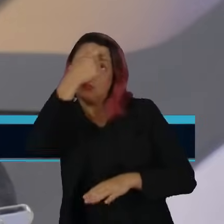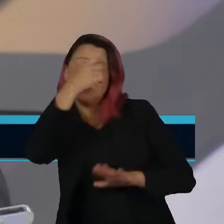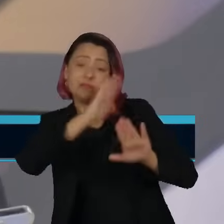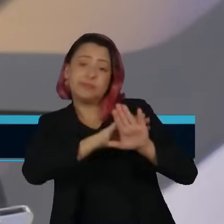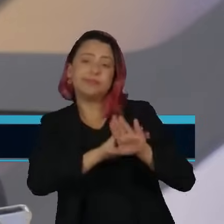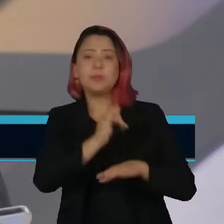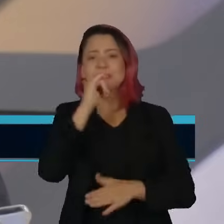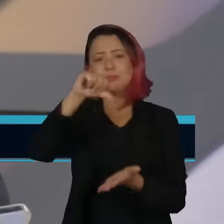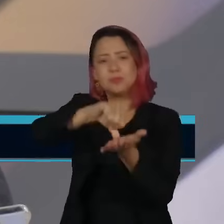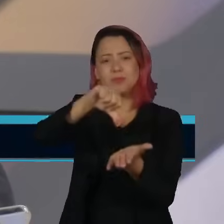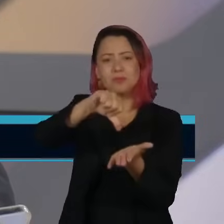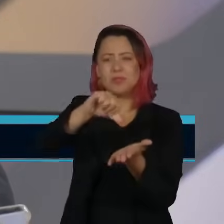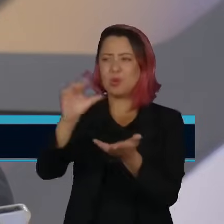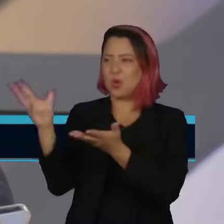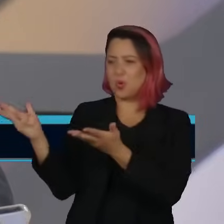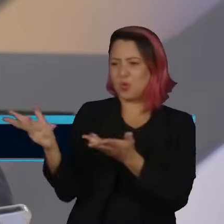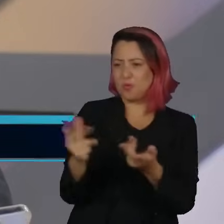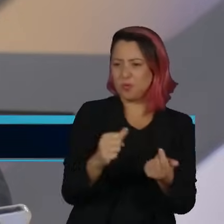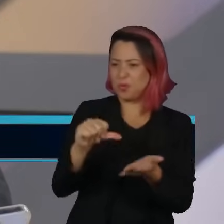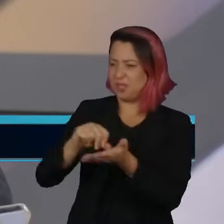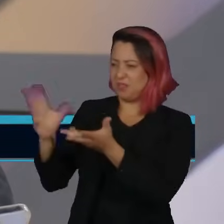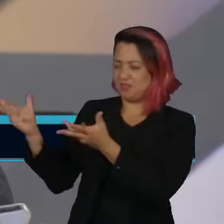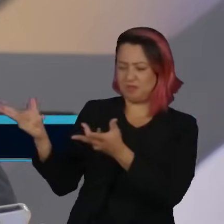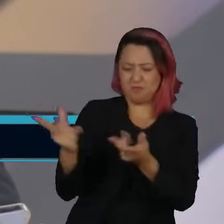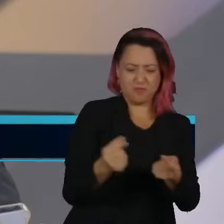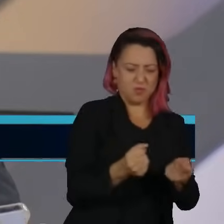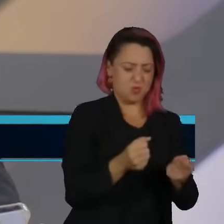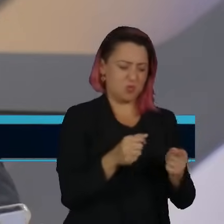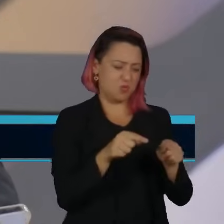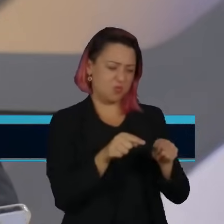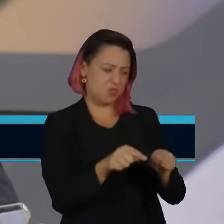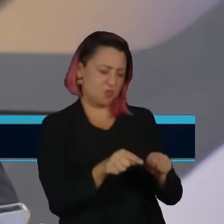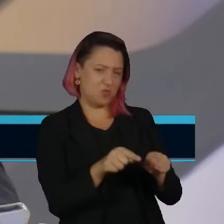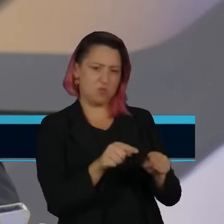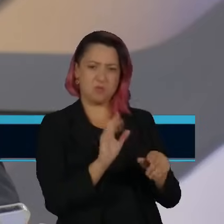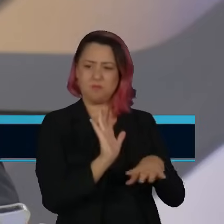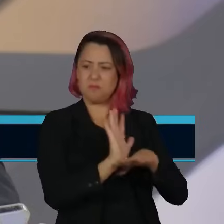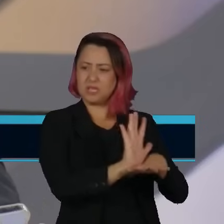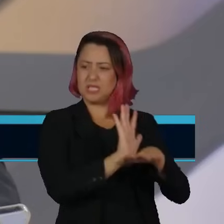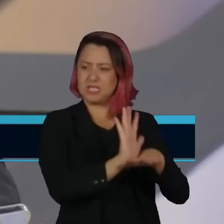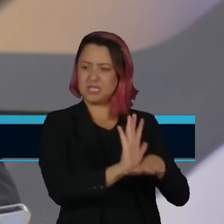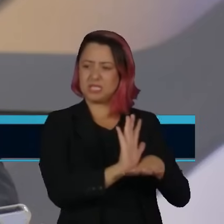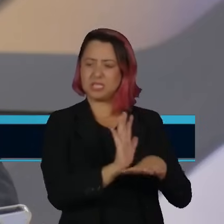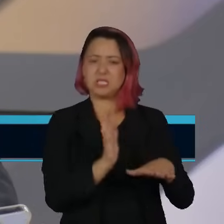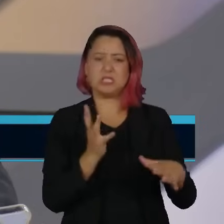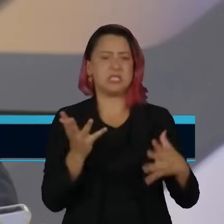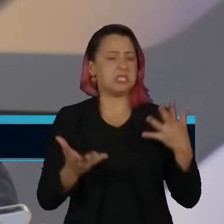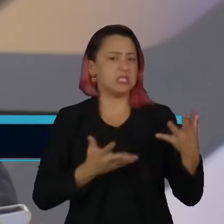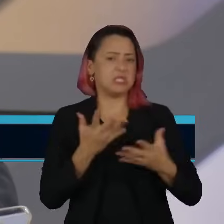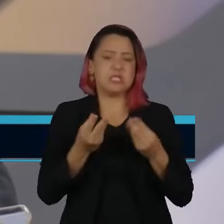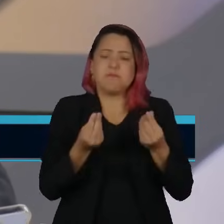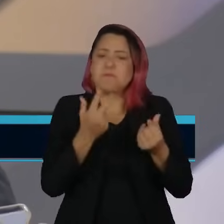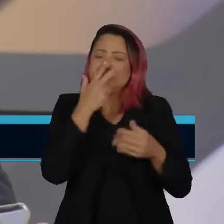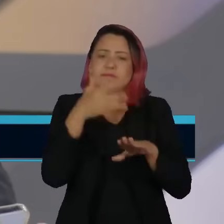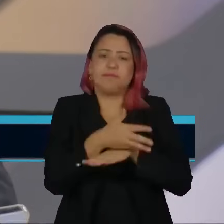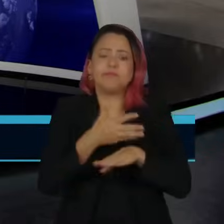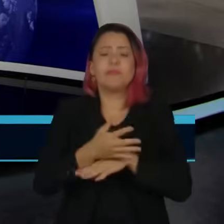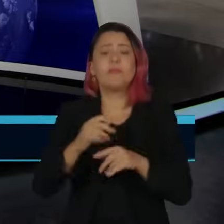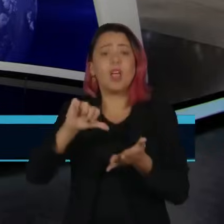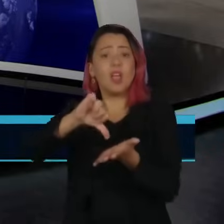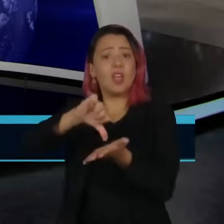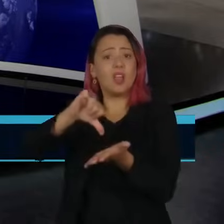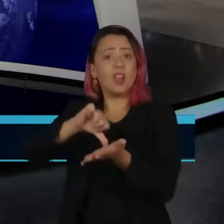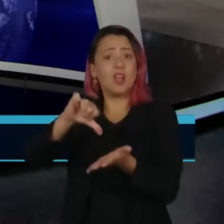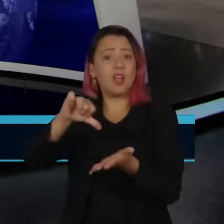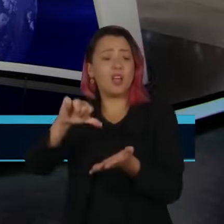convidado para integrar o BRICS, dentro de um governo eleito do Milei, como que eu vou fazer grupo para ser parte do BRICS que o Irã está aderindo